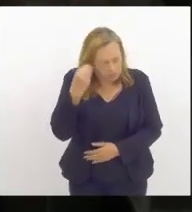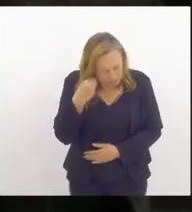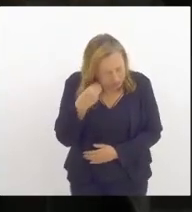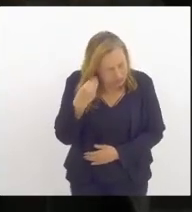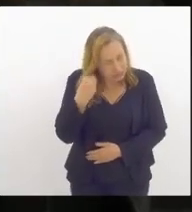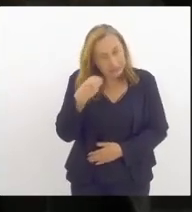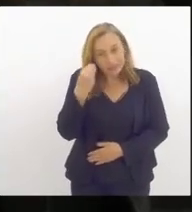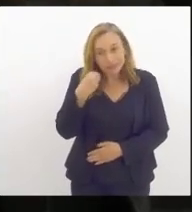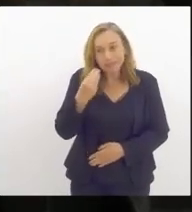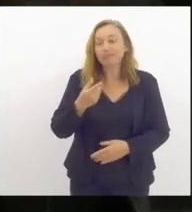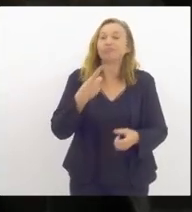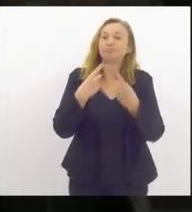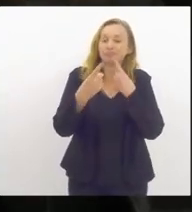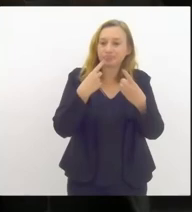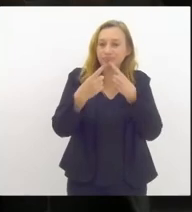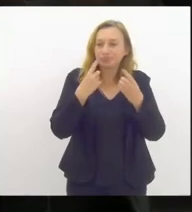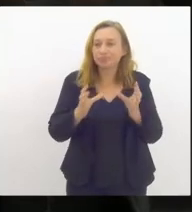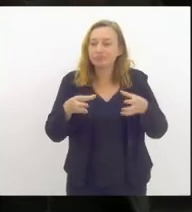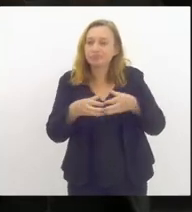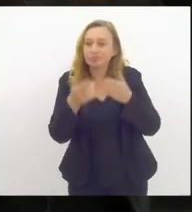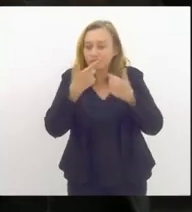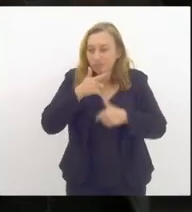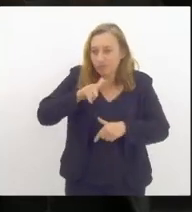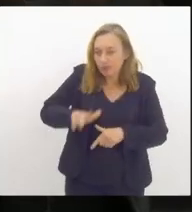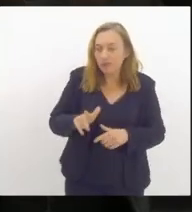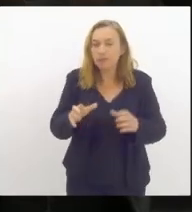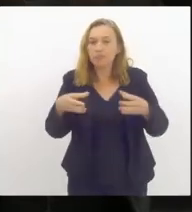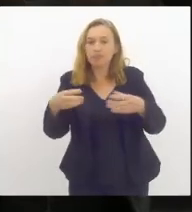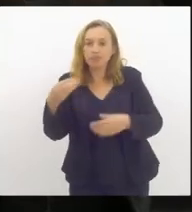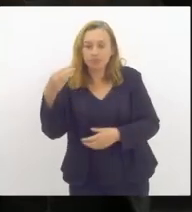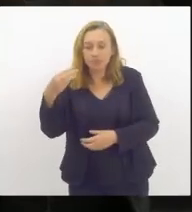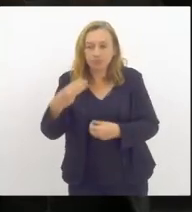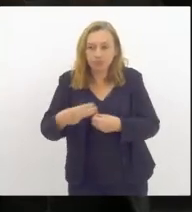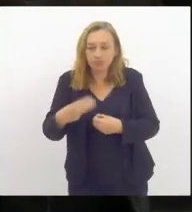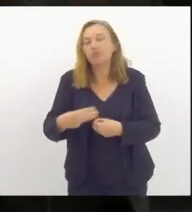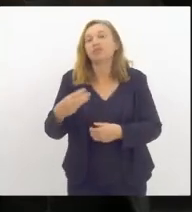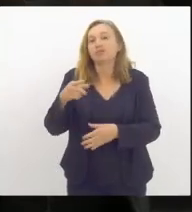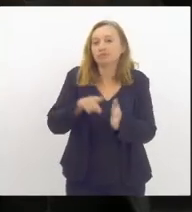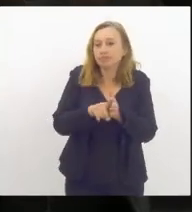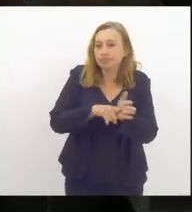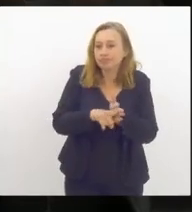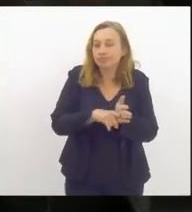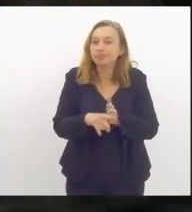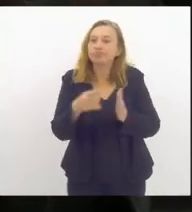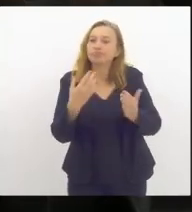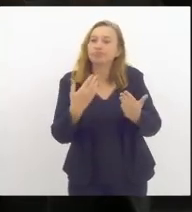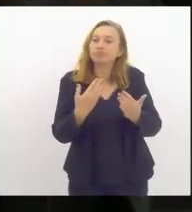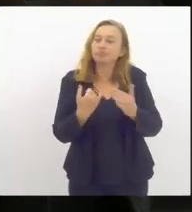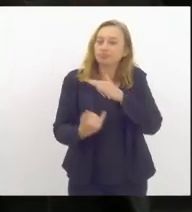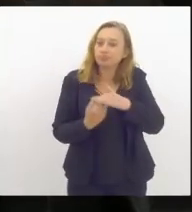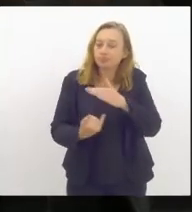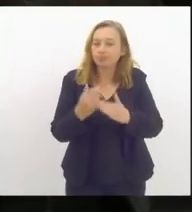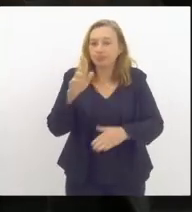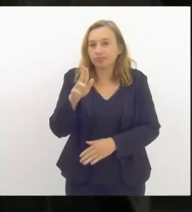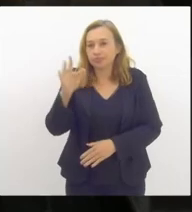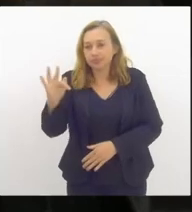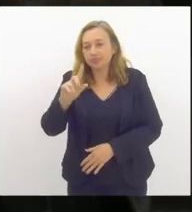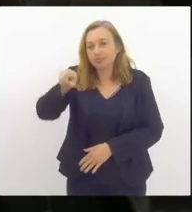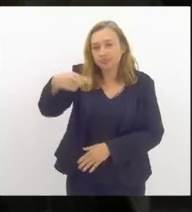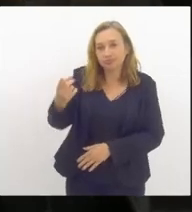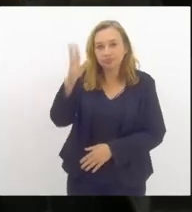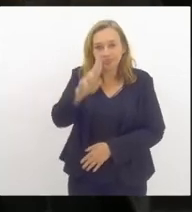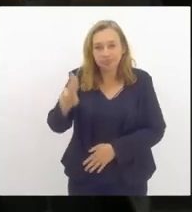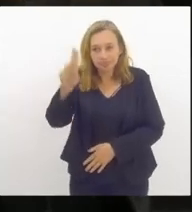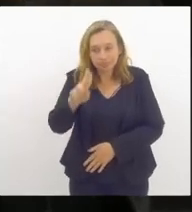experiência como a idealo para as comunidades linguísticas daquele município os pesquisadores e vim no instituto de letras da UFF de outras